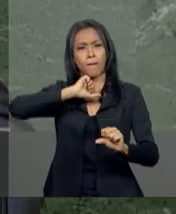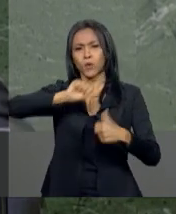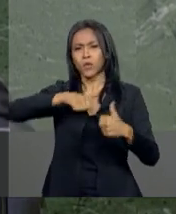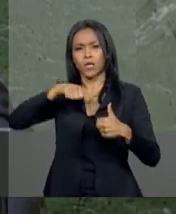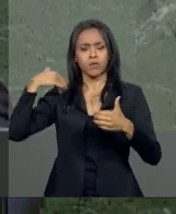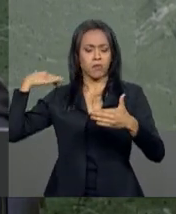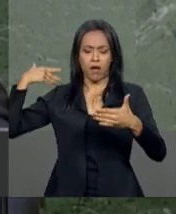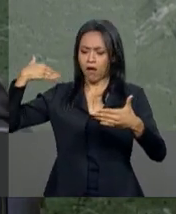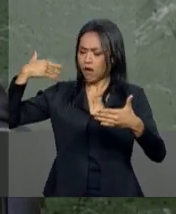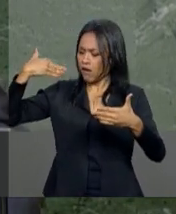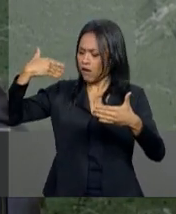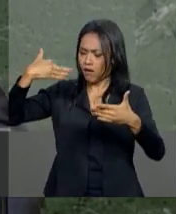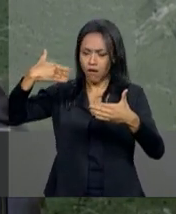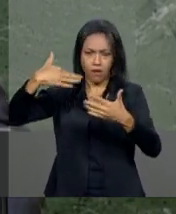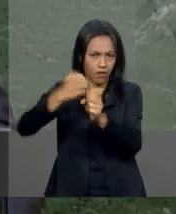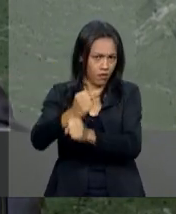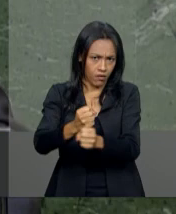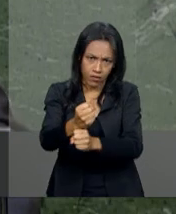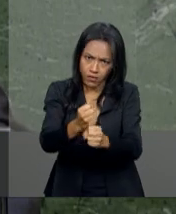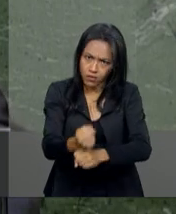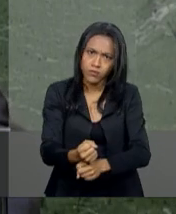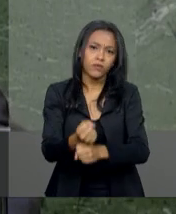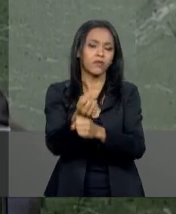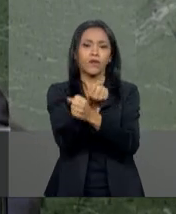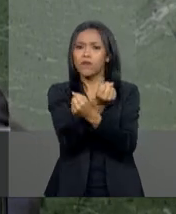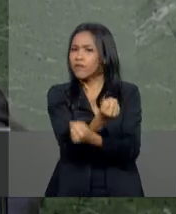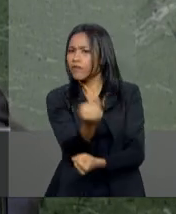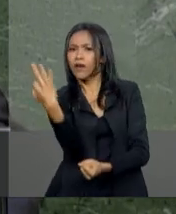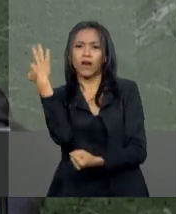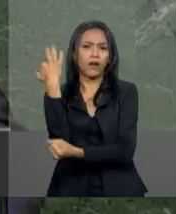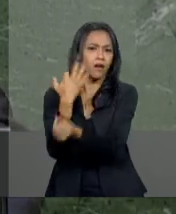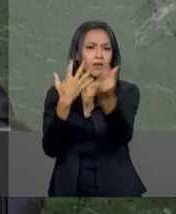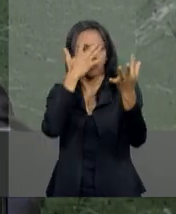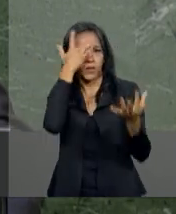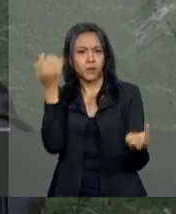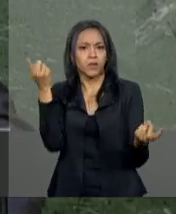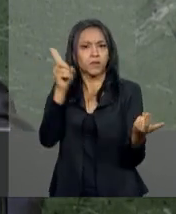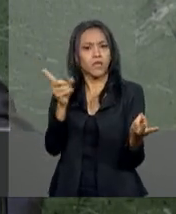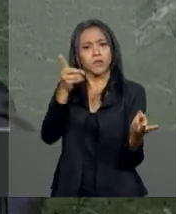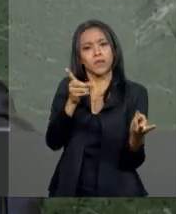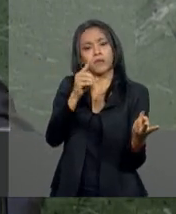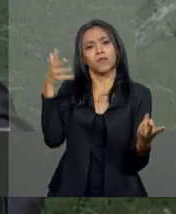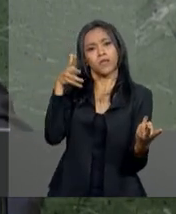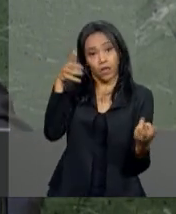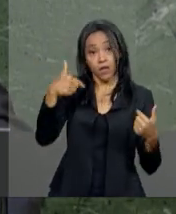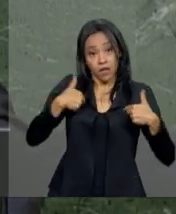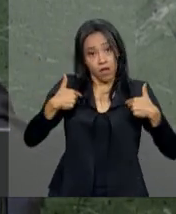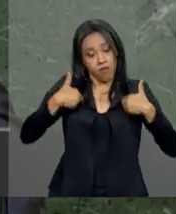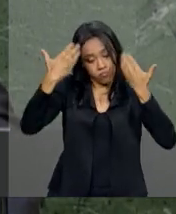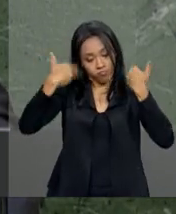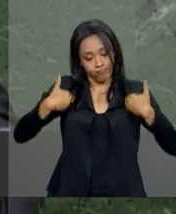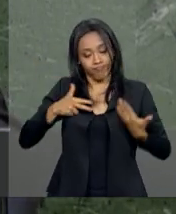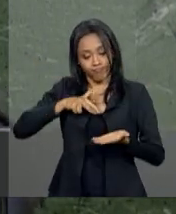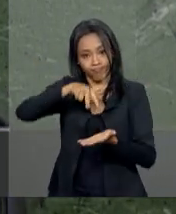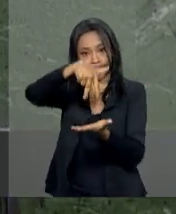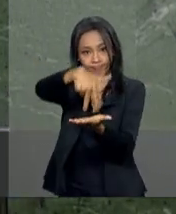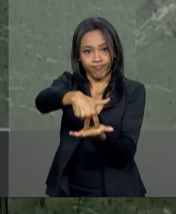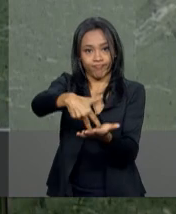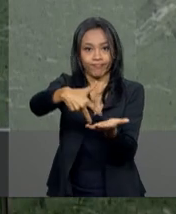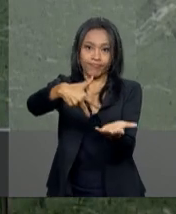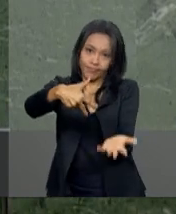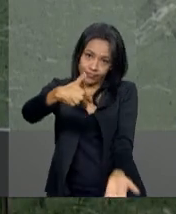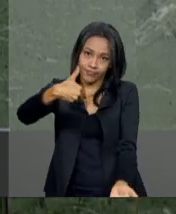décadas muitos foram esses jogadores eu mesmo me incluem entre eles